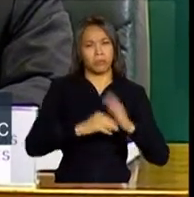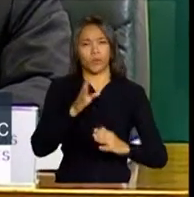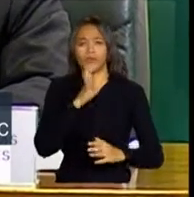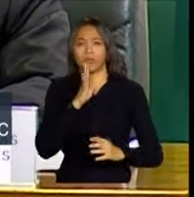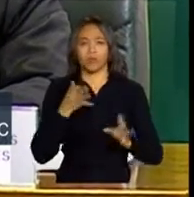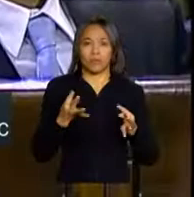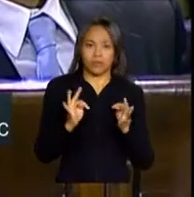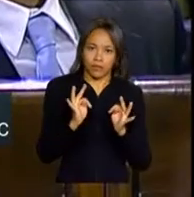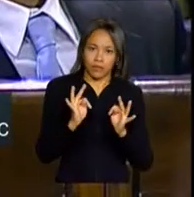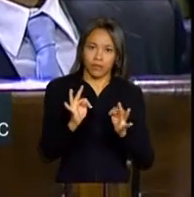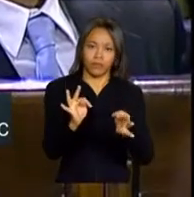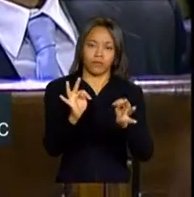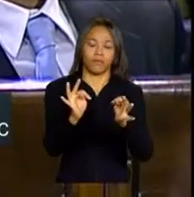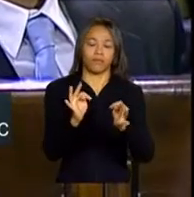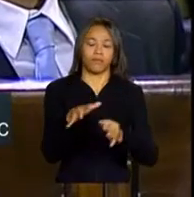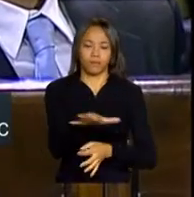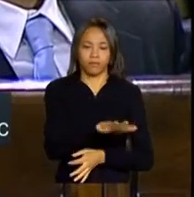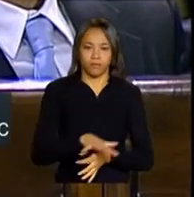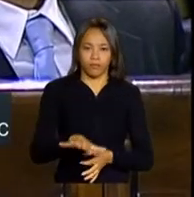Cultura